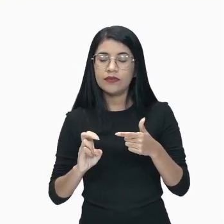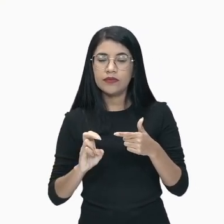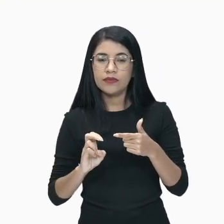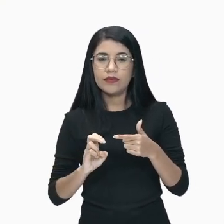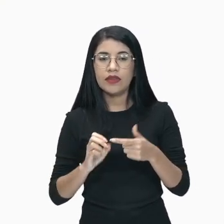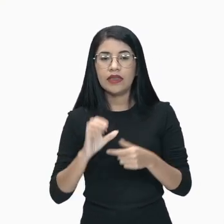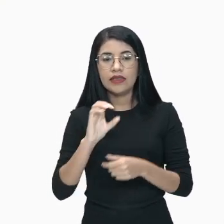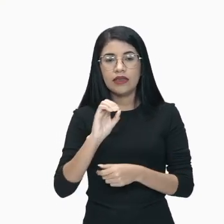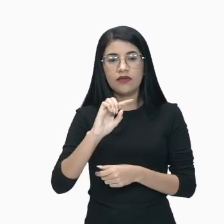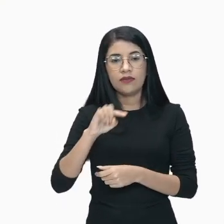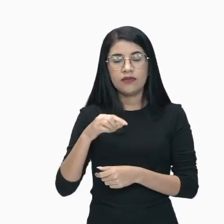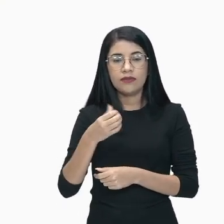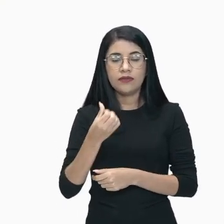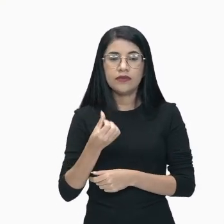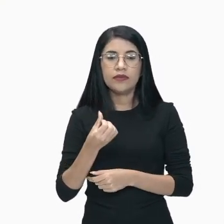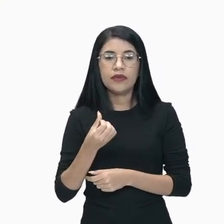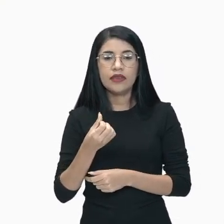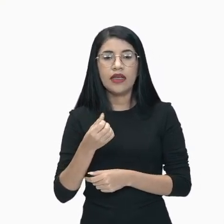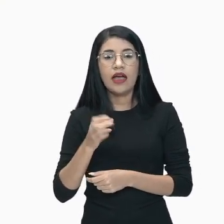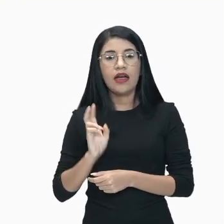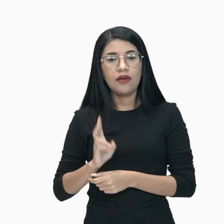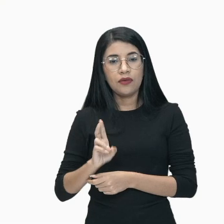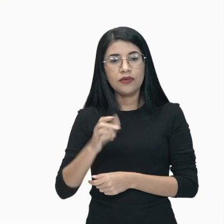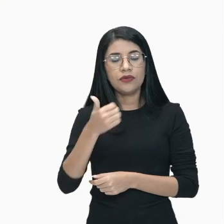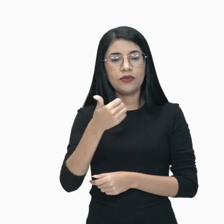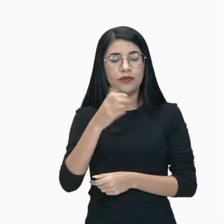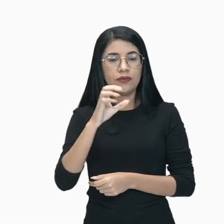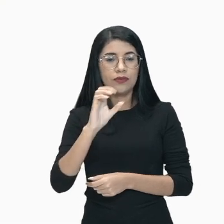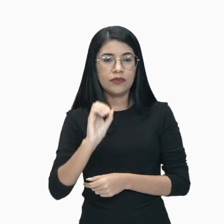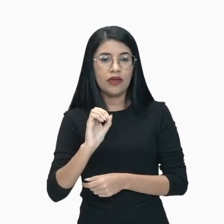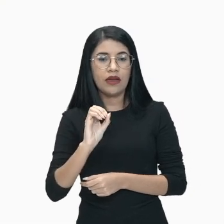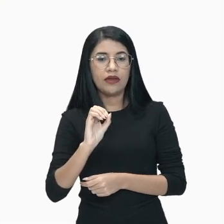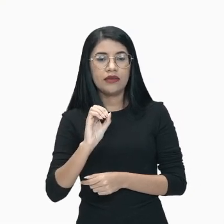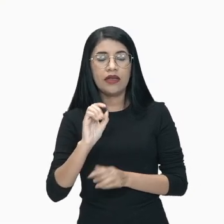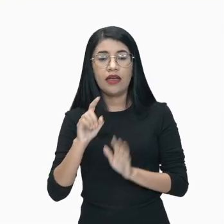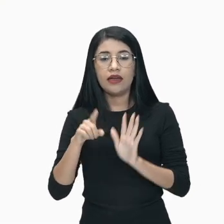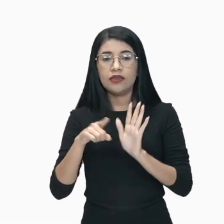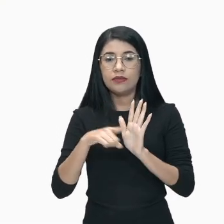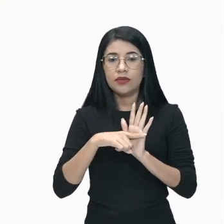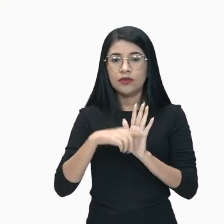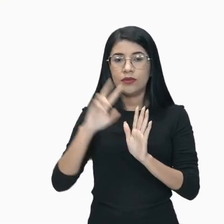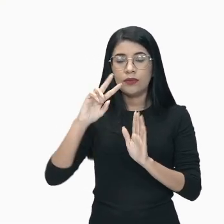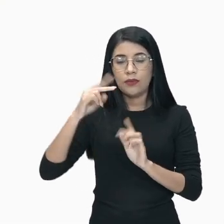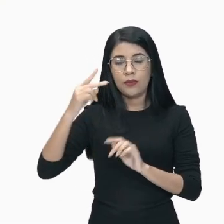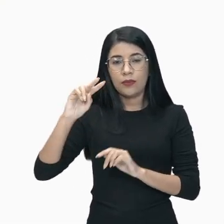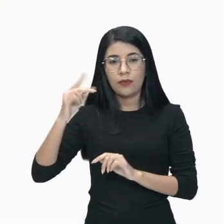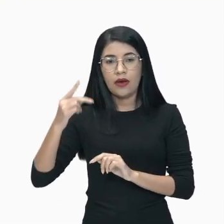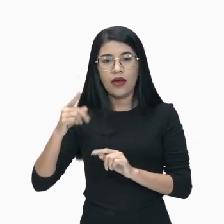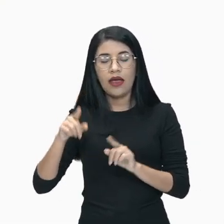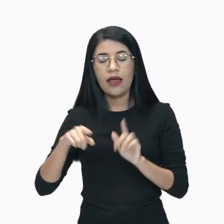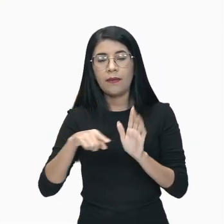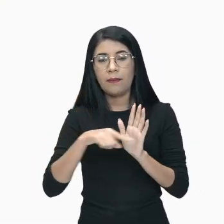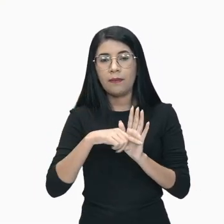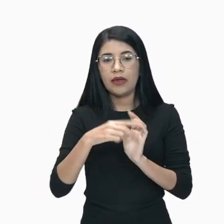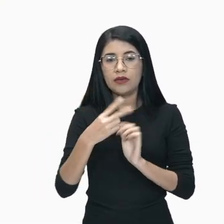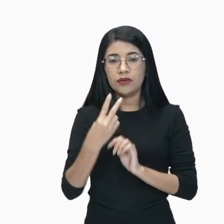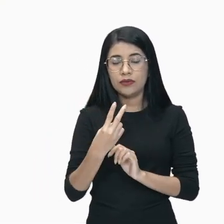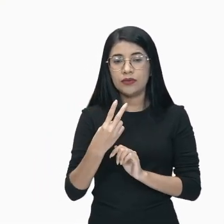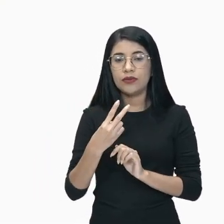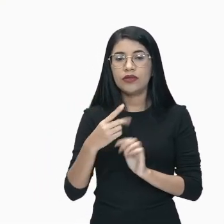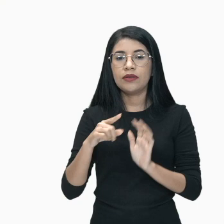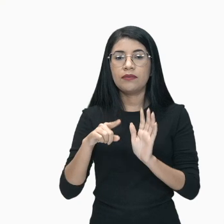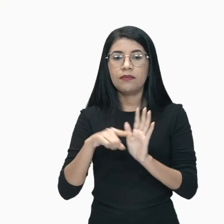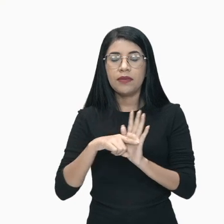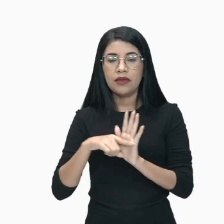menos 4, eu conservo a base e diminuo os expoentes. Menos 2 menos menos